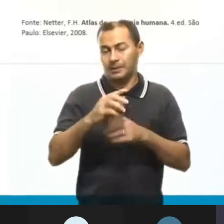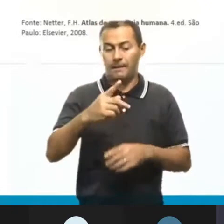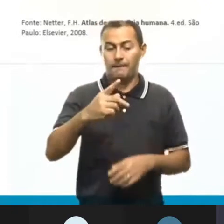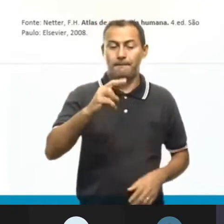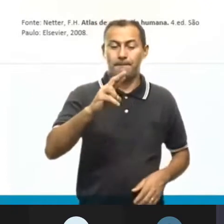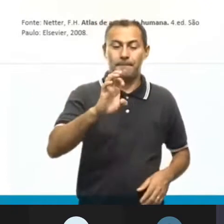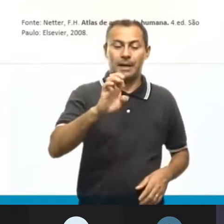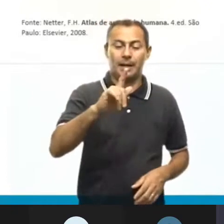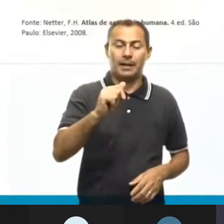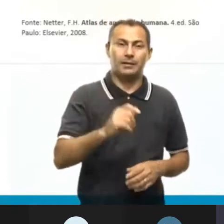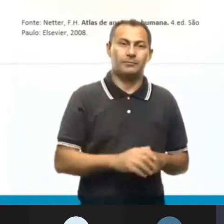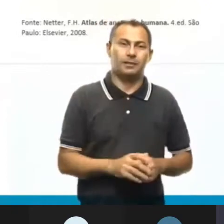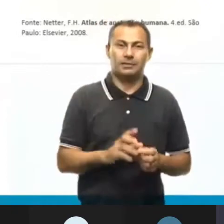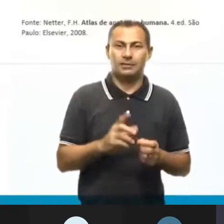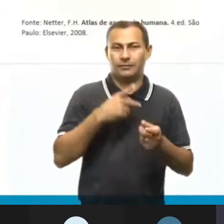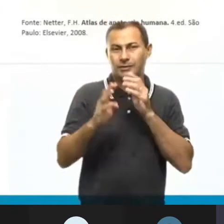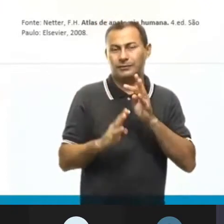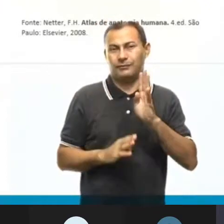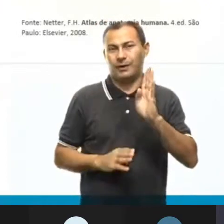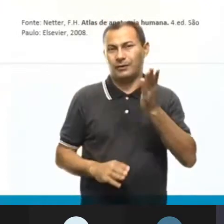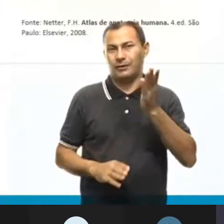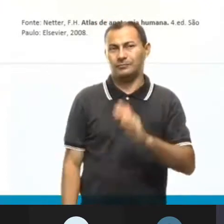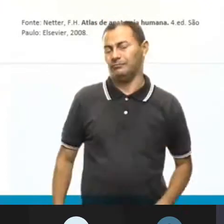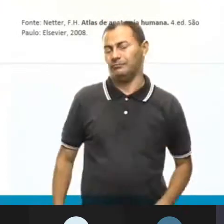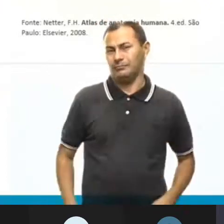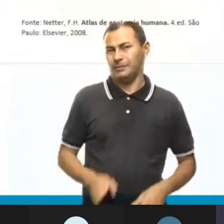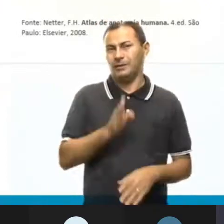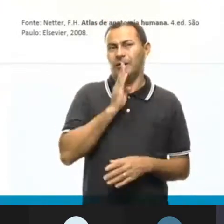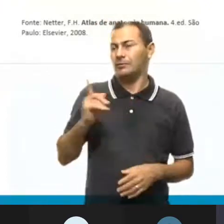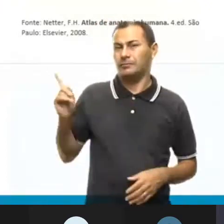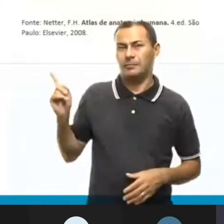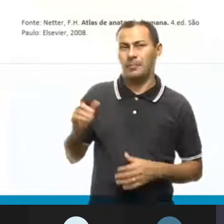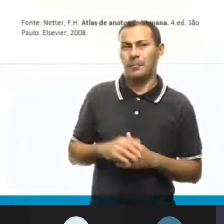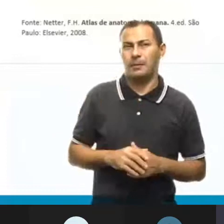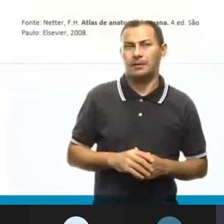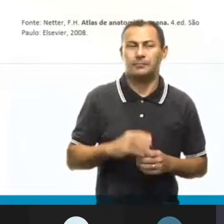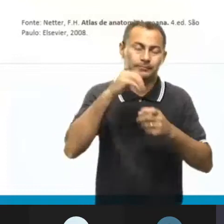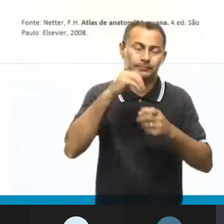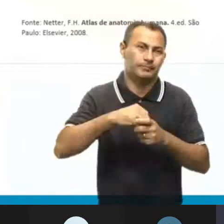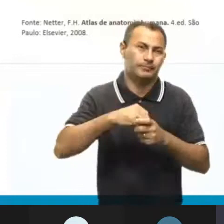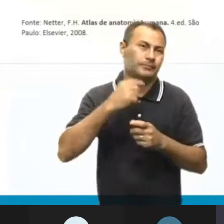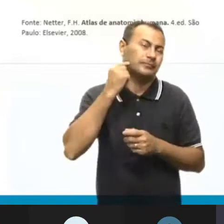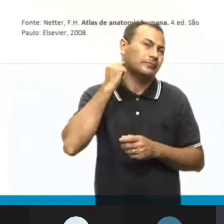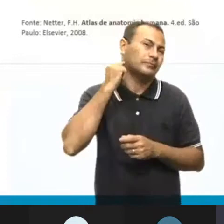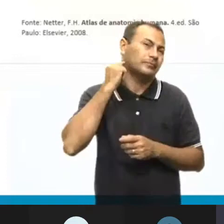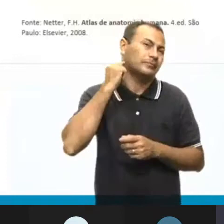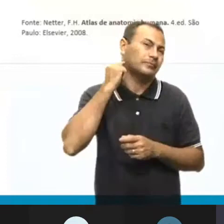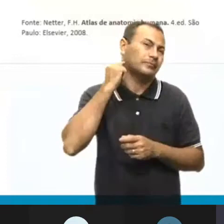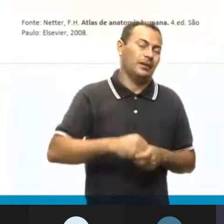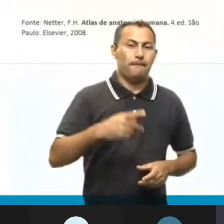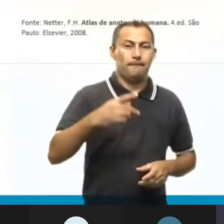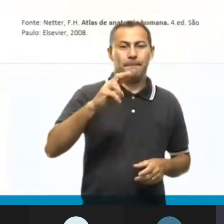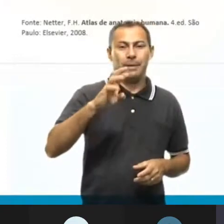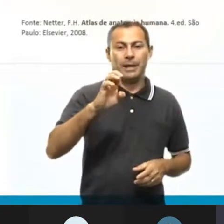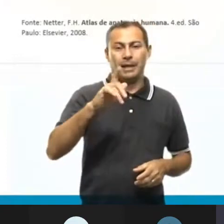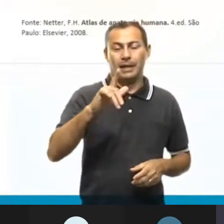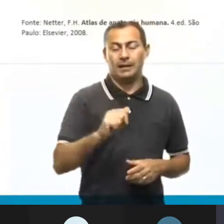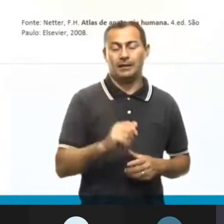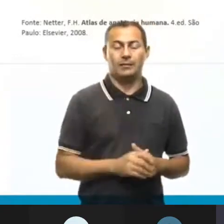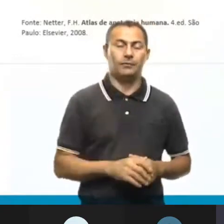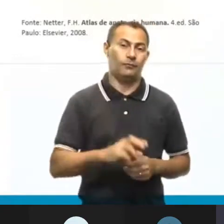de falsas. E nós temos aqui, ó, a prega, essa mais inferior aqui, ó, que na verdade é a prega